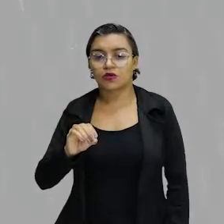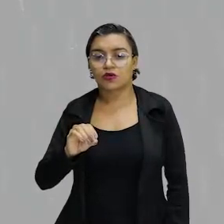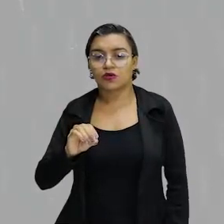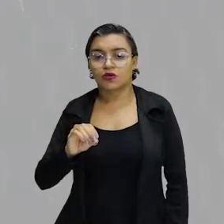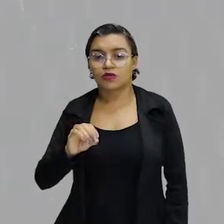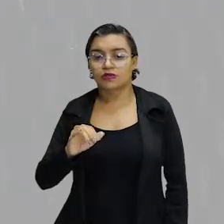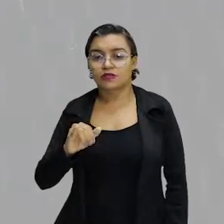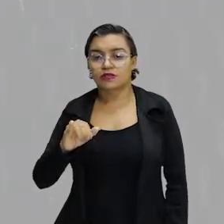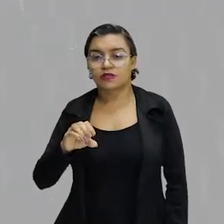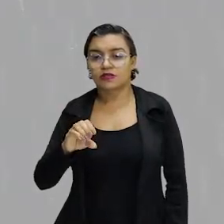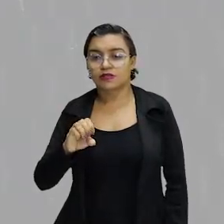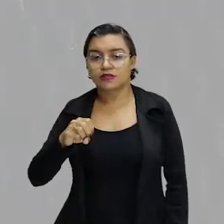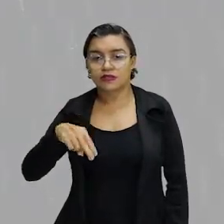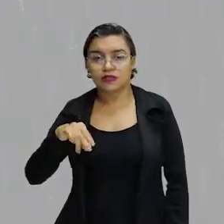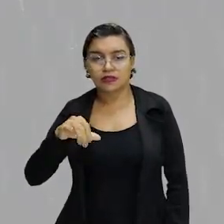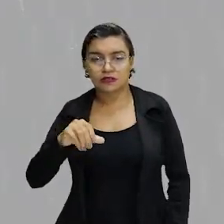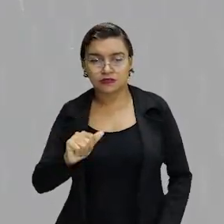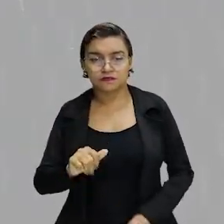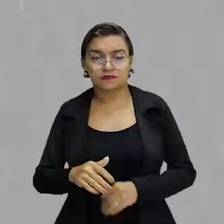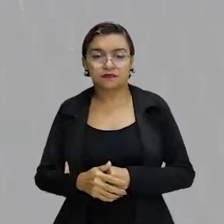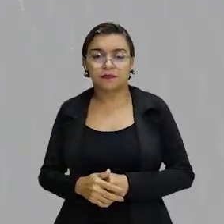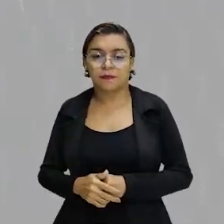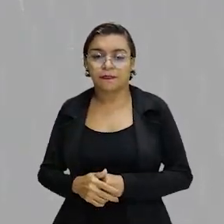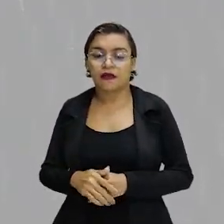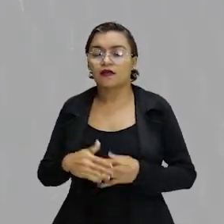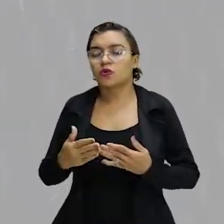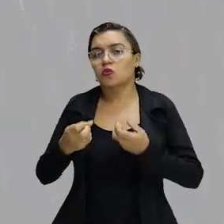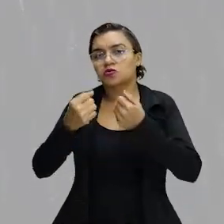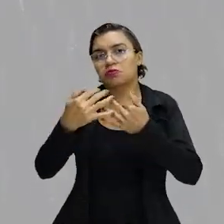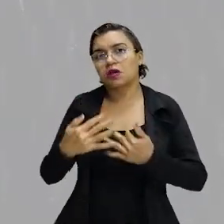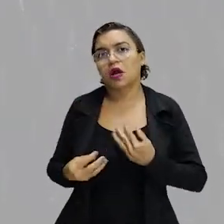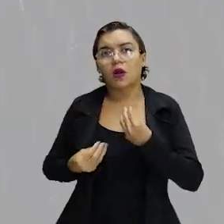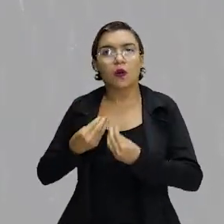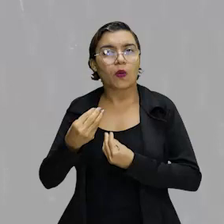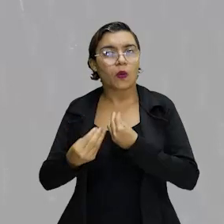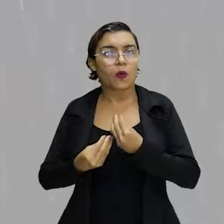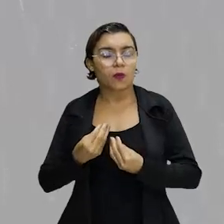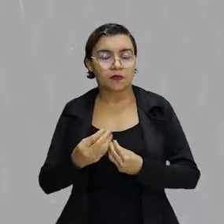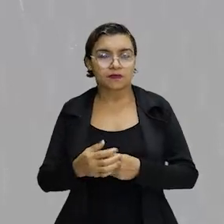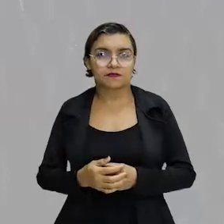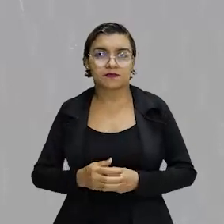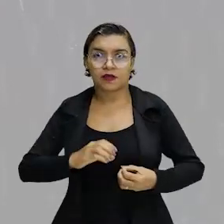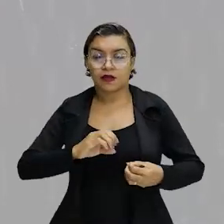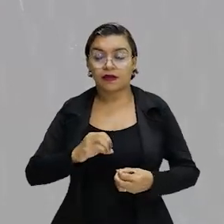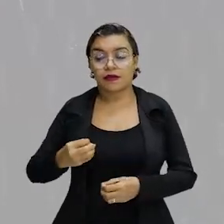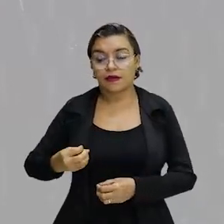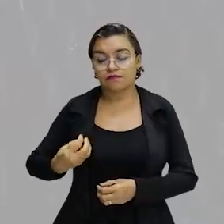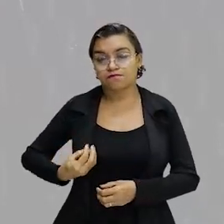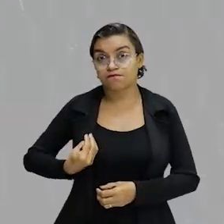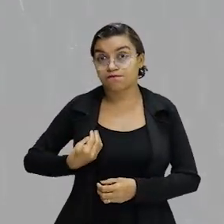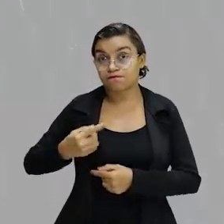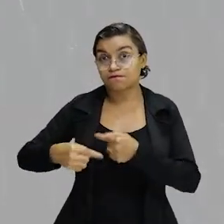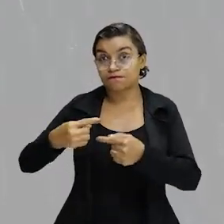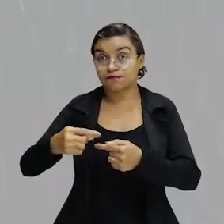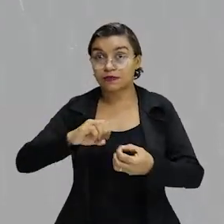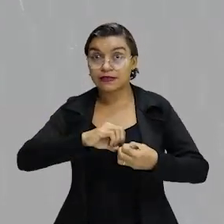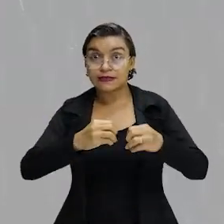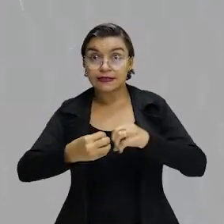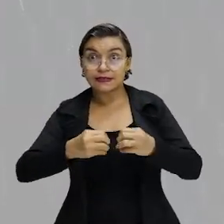ok? Então, o que nós podemos mencionar sobre a reprodução assexuada? Primeiro que na